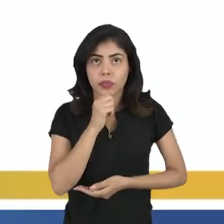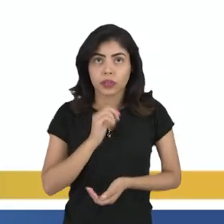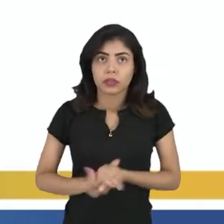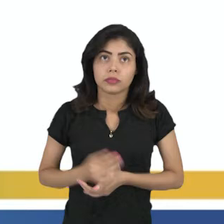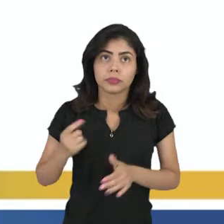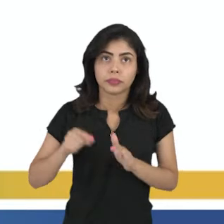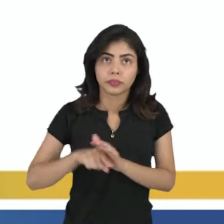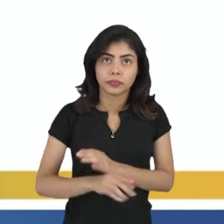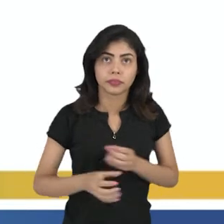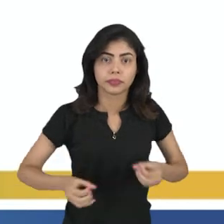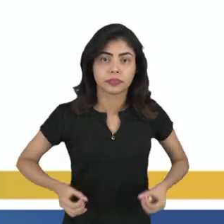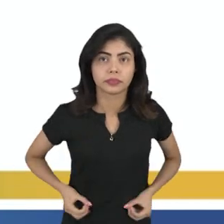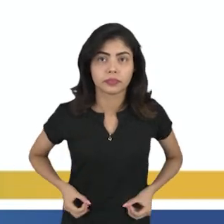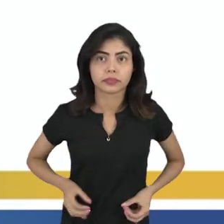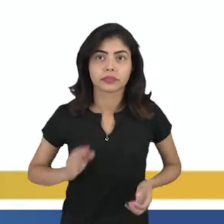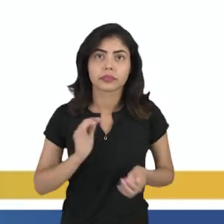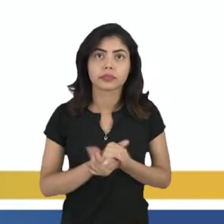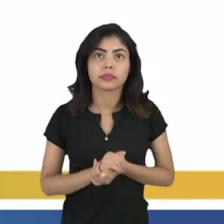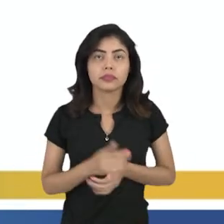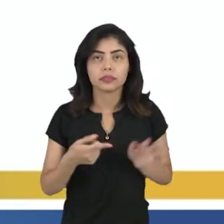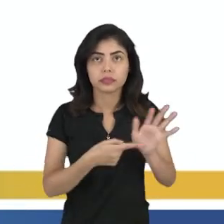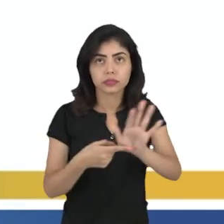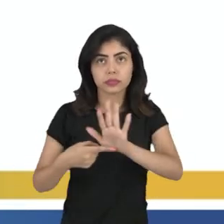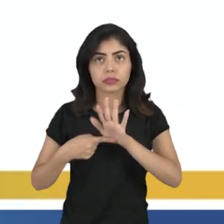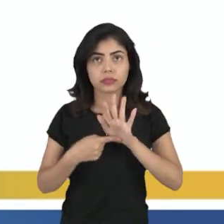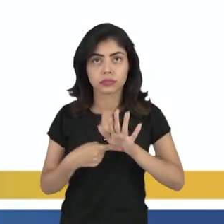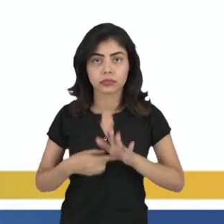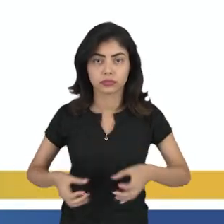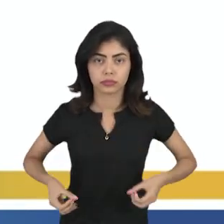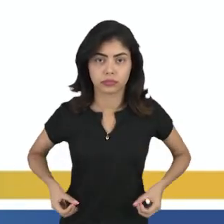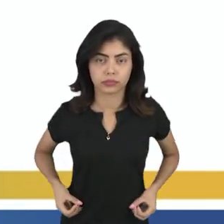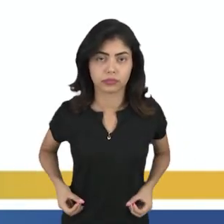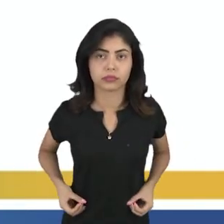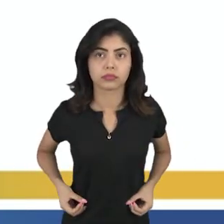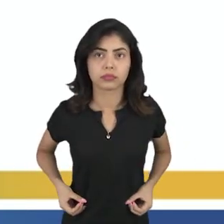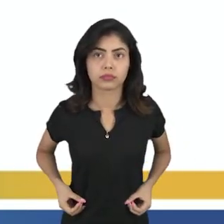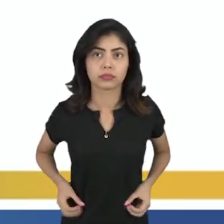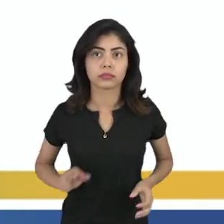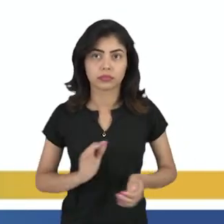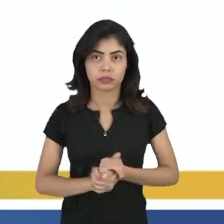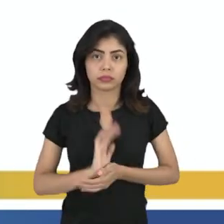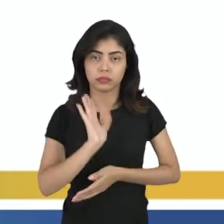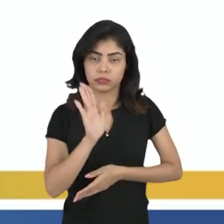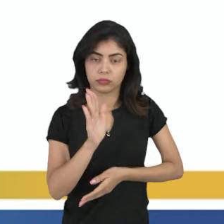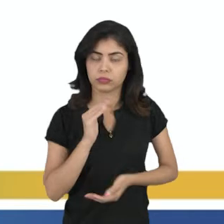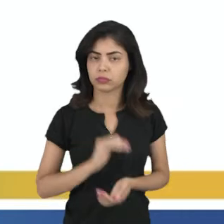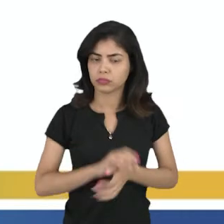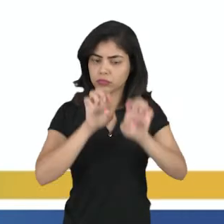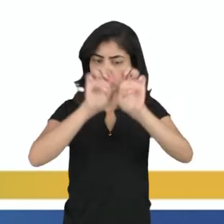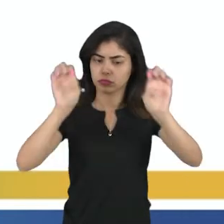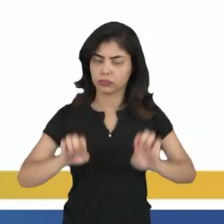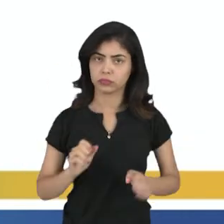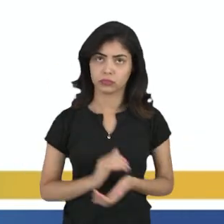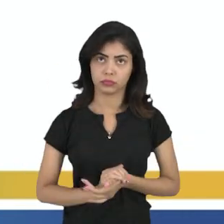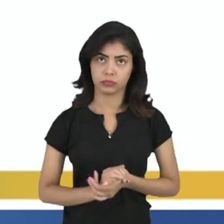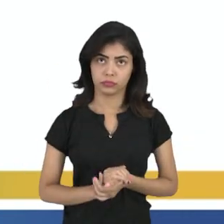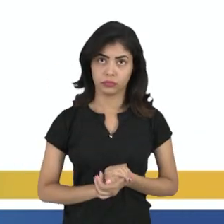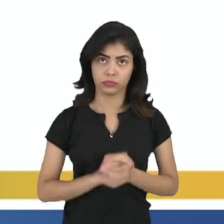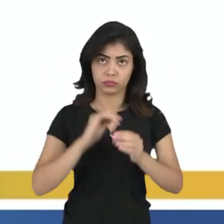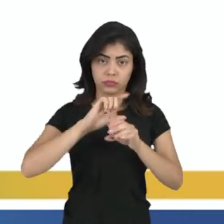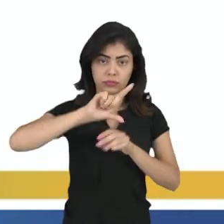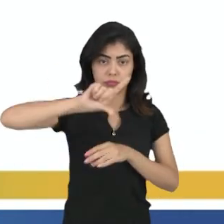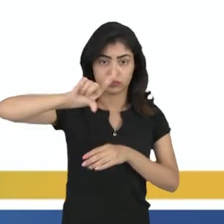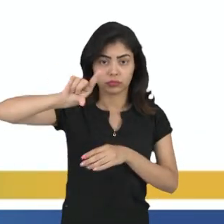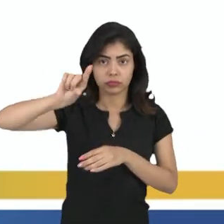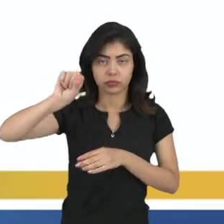órgãos internos, a gente também tem um destaque aí para os ovários. Os ovários que já são estruturas em forma de